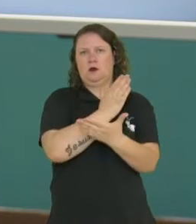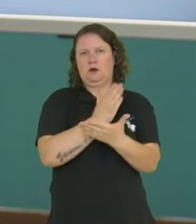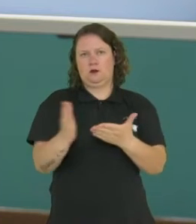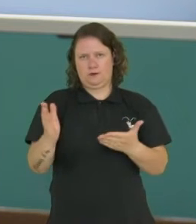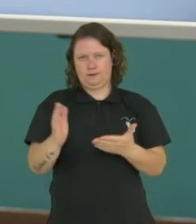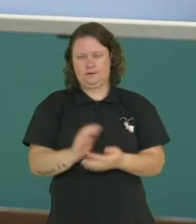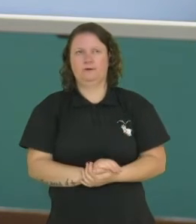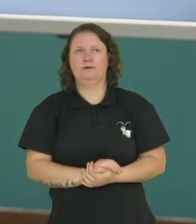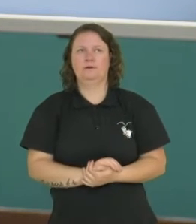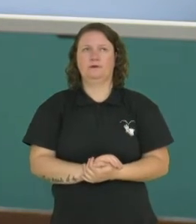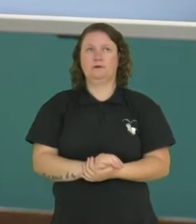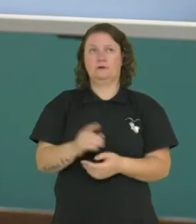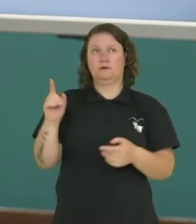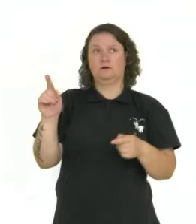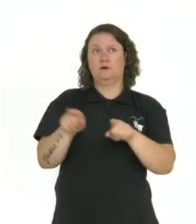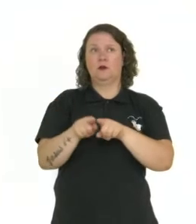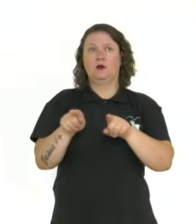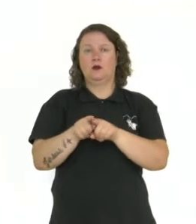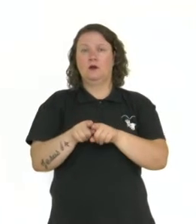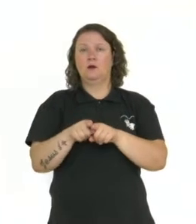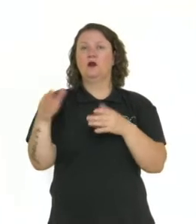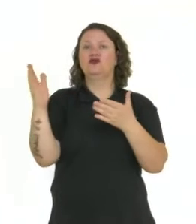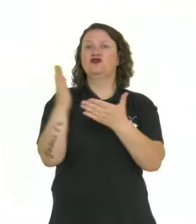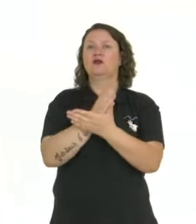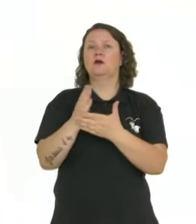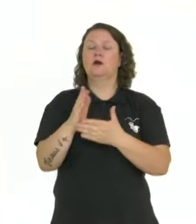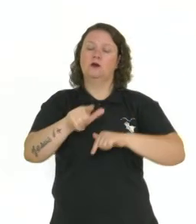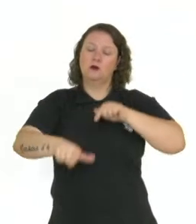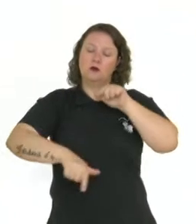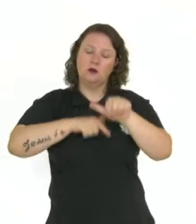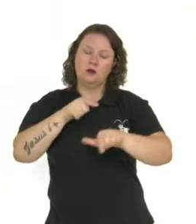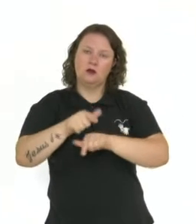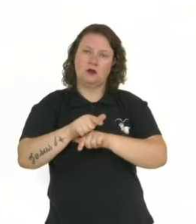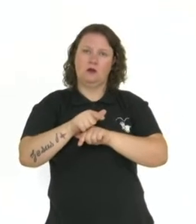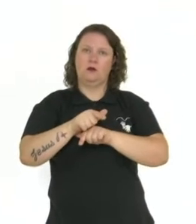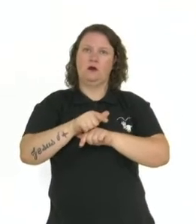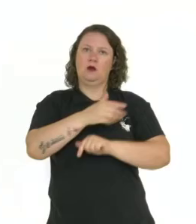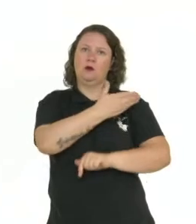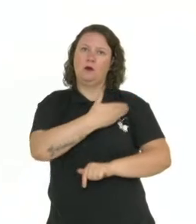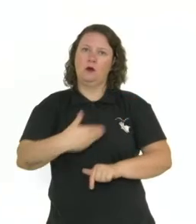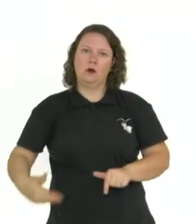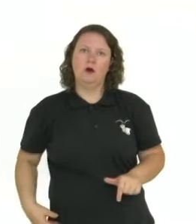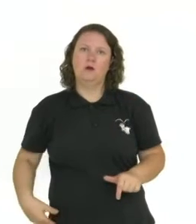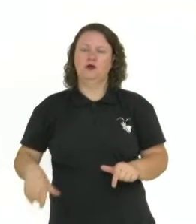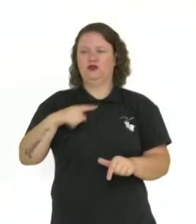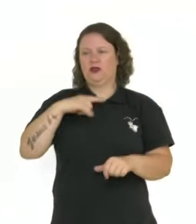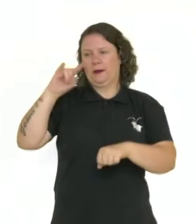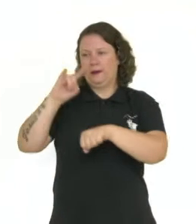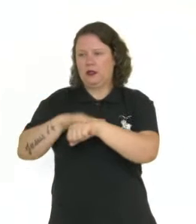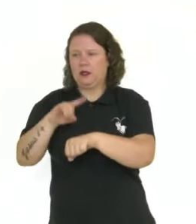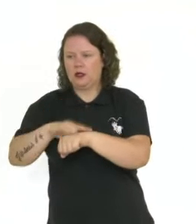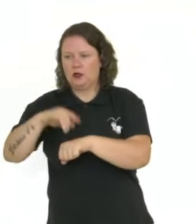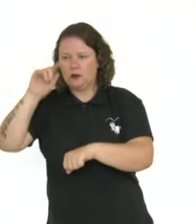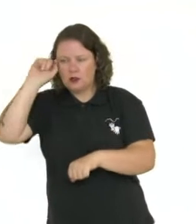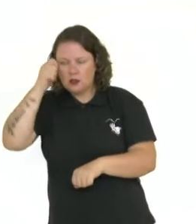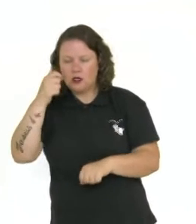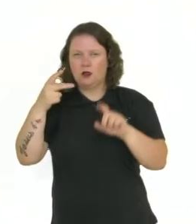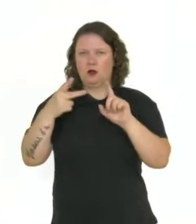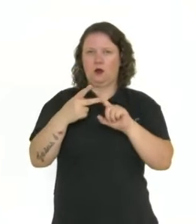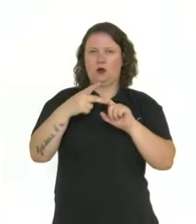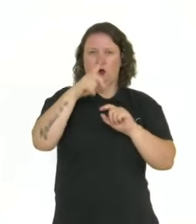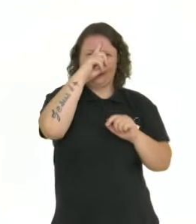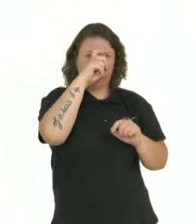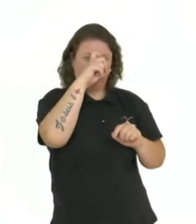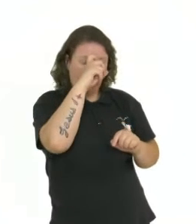Outras coisas também, olha aqui, ó, divisão dos serviços públicos, né, então tinha escola para negro, banheiro para negro, hospital para negro, hospital para branco, hospital